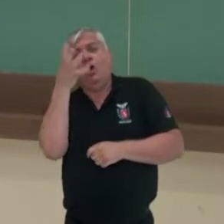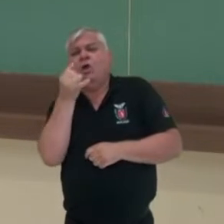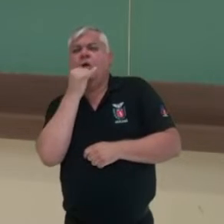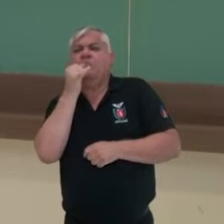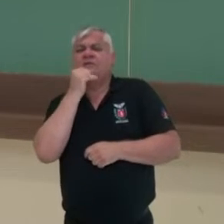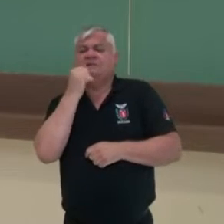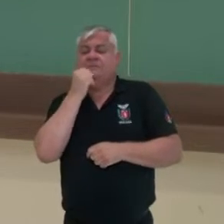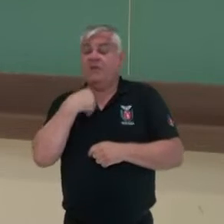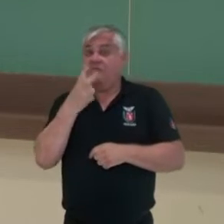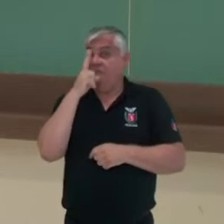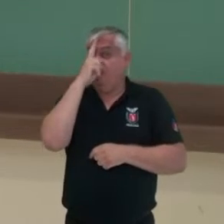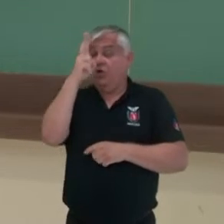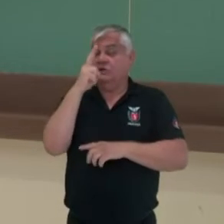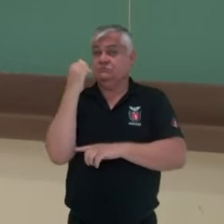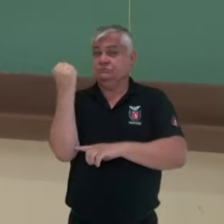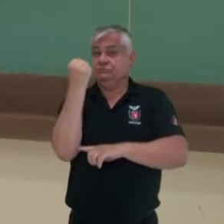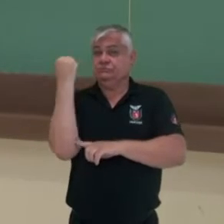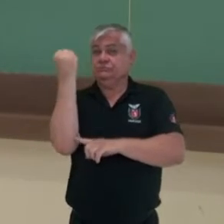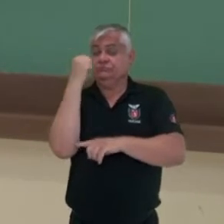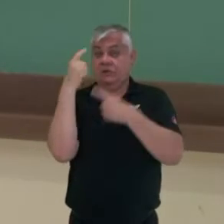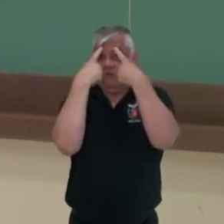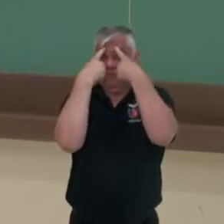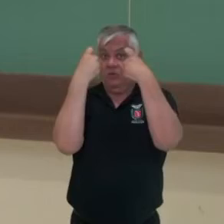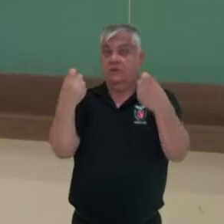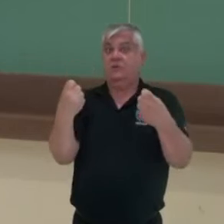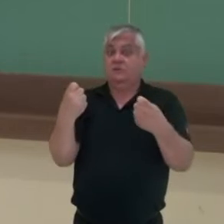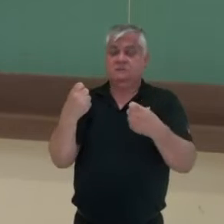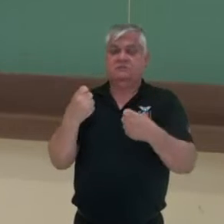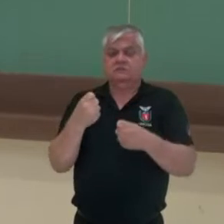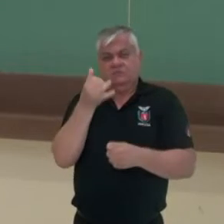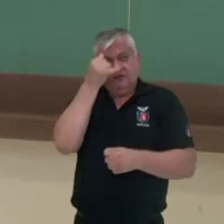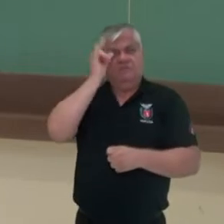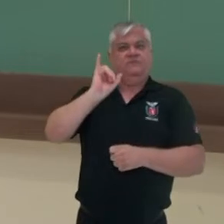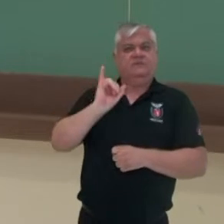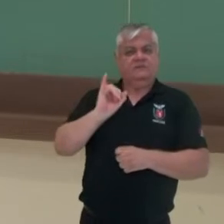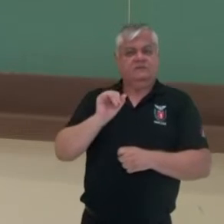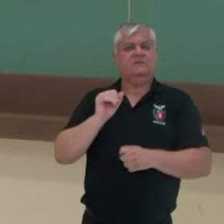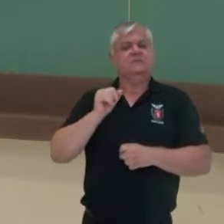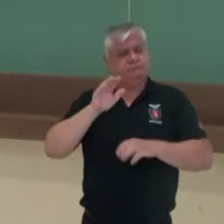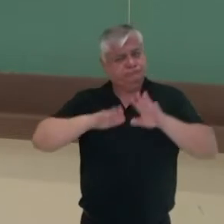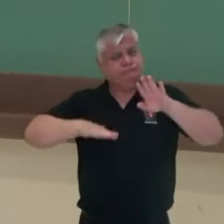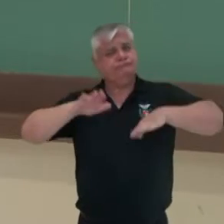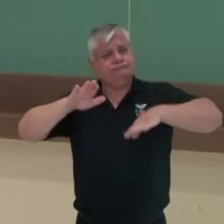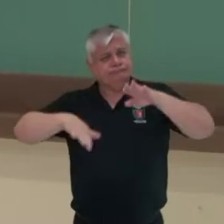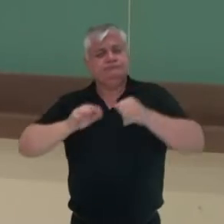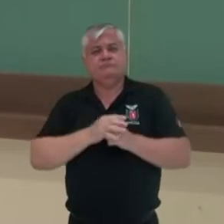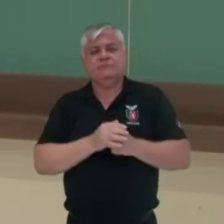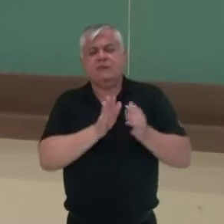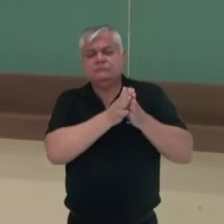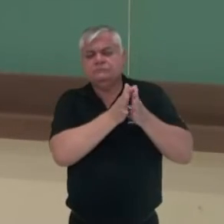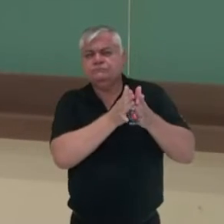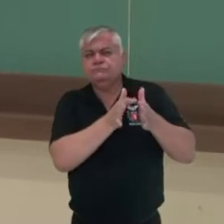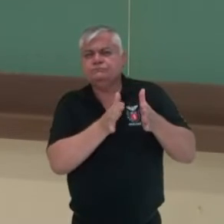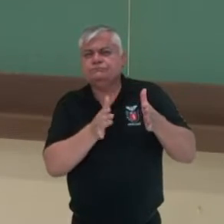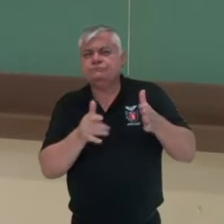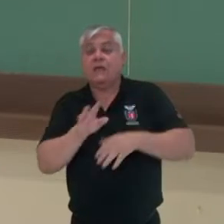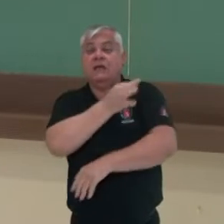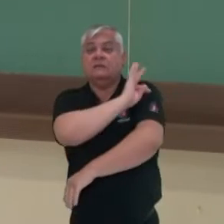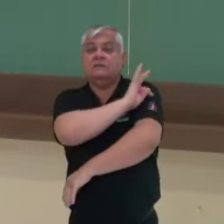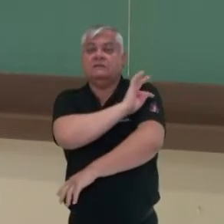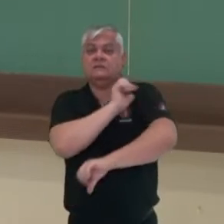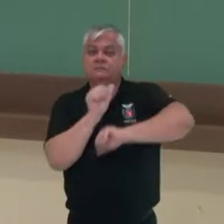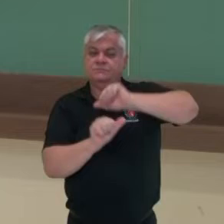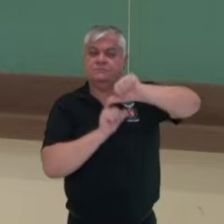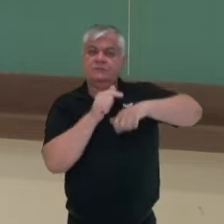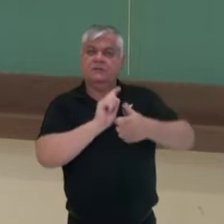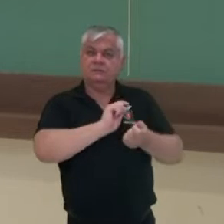violência, da agressividade, do que pode causar com o seu oponente, né? Então, ao longo do tempo, essas técnicas elas foram